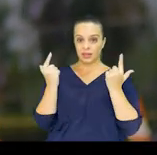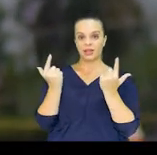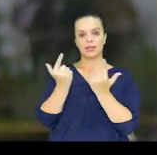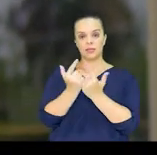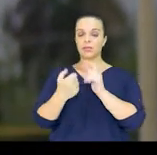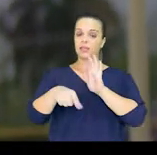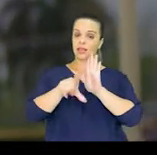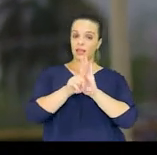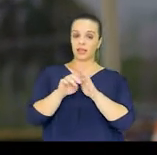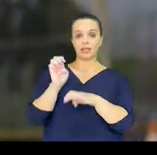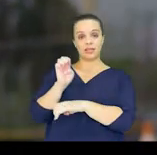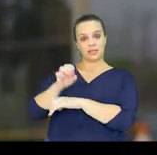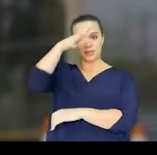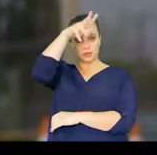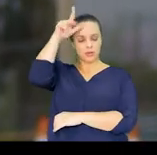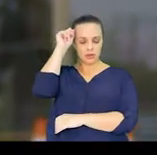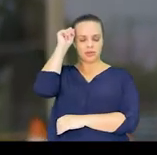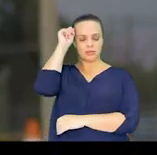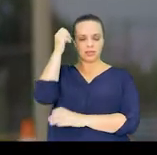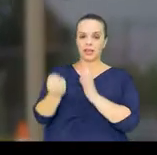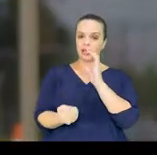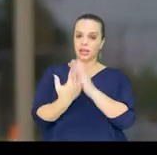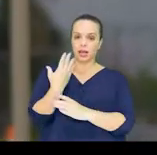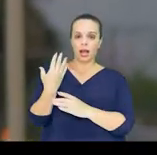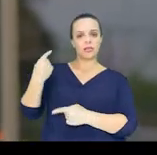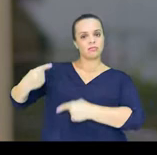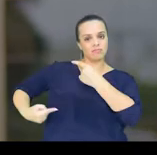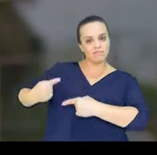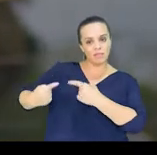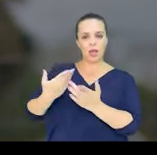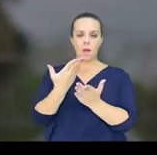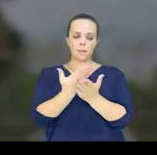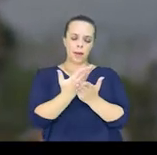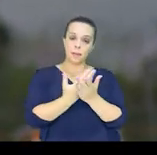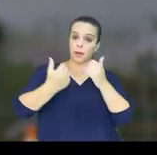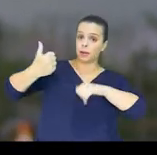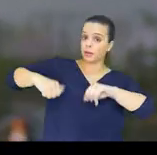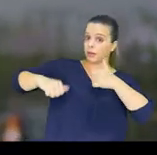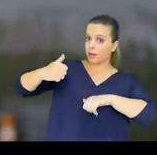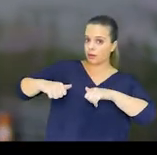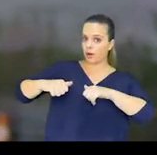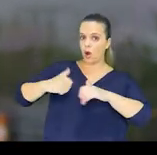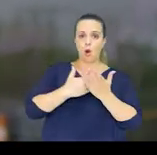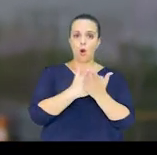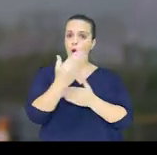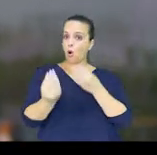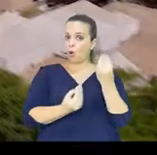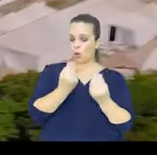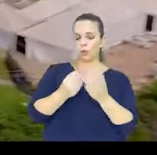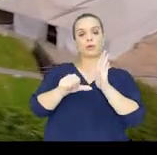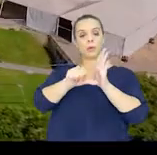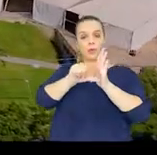Na Assembleia Legislativa, as leis estaduais são criadas sempre com muita discussão, estudos e análises. A coisa começa